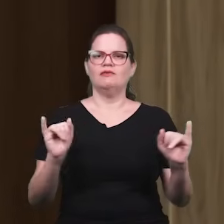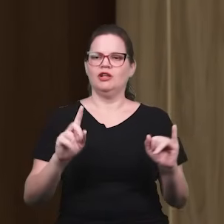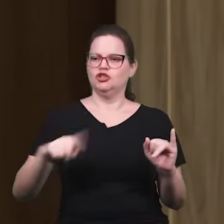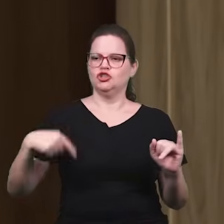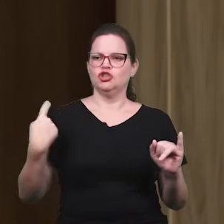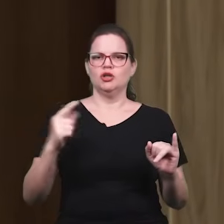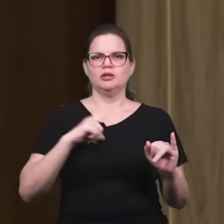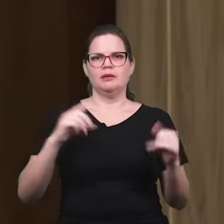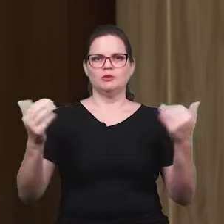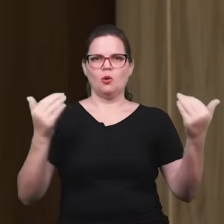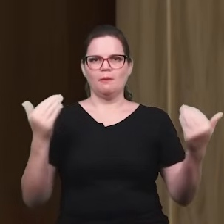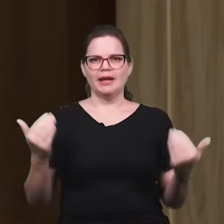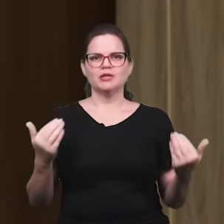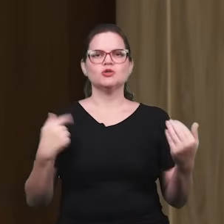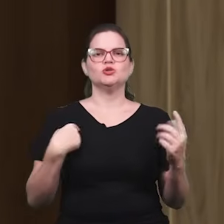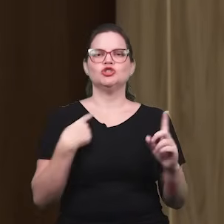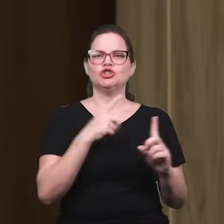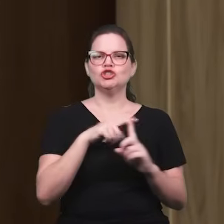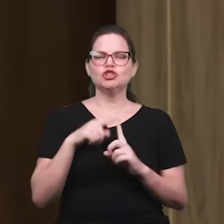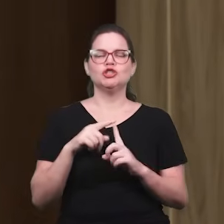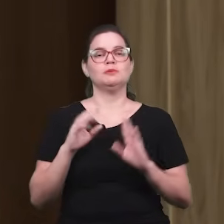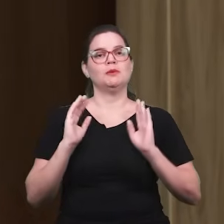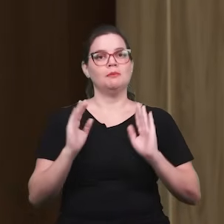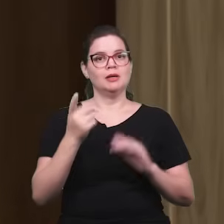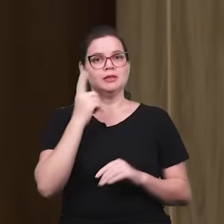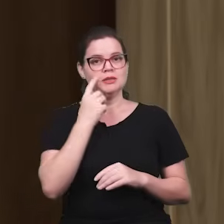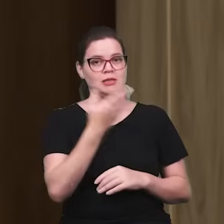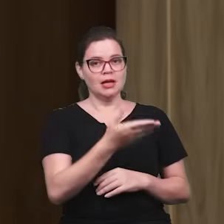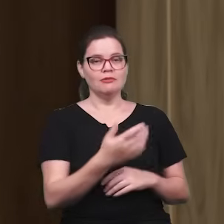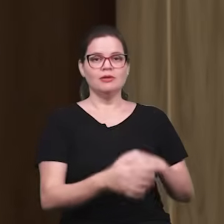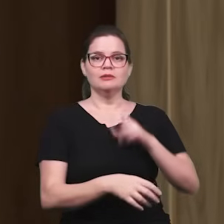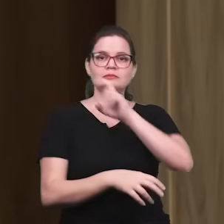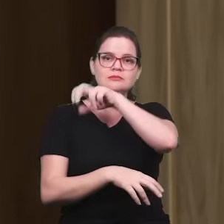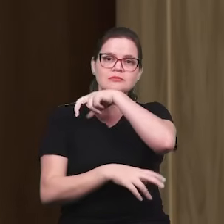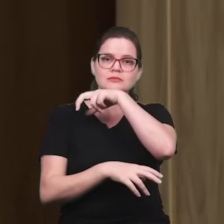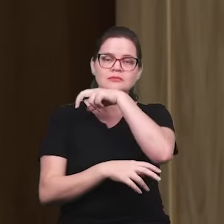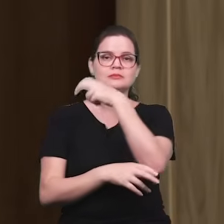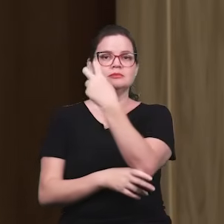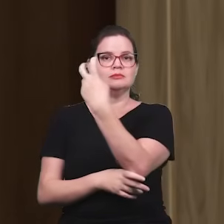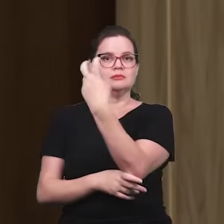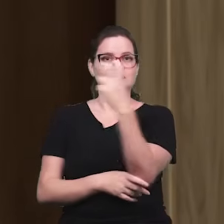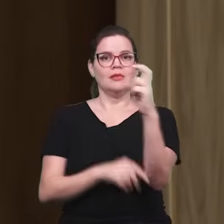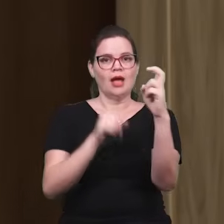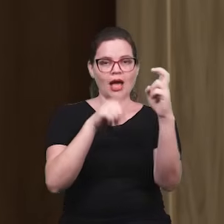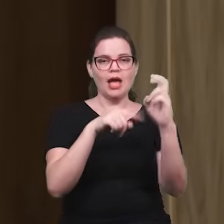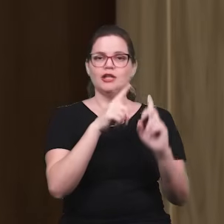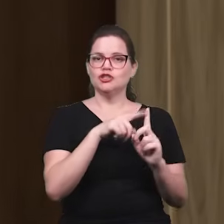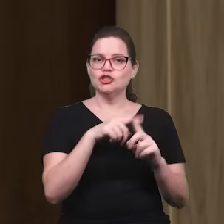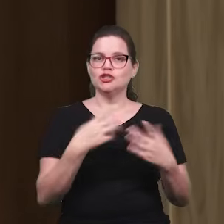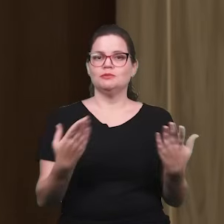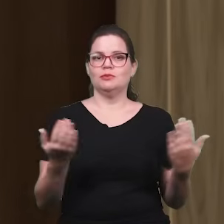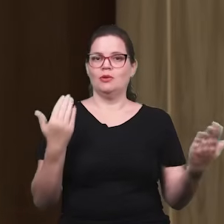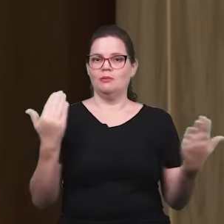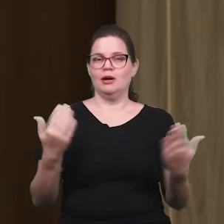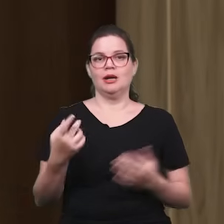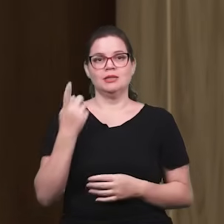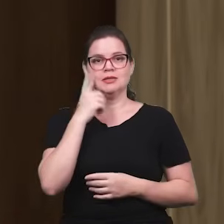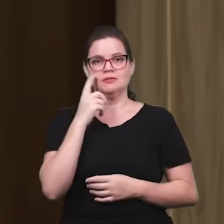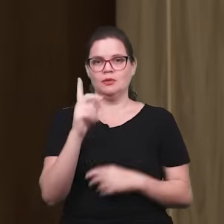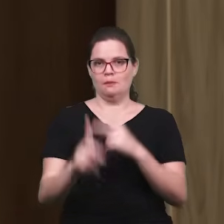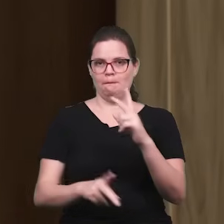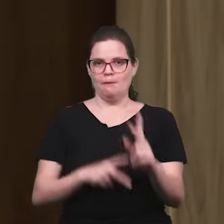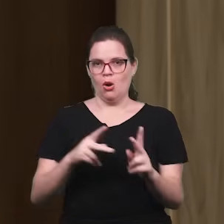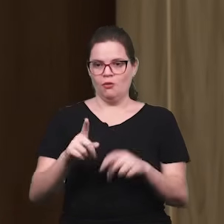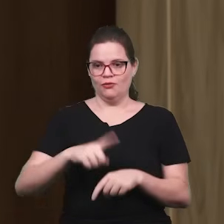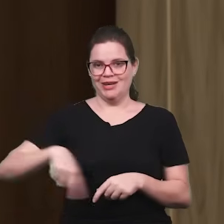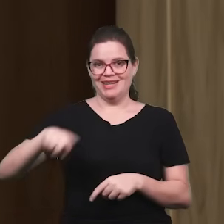tipologias, mas aqui é uma das situações claras de que é uma tipologia. Tanto é que o povo que